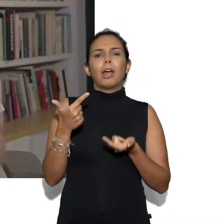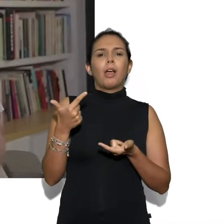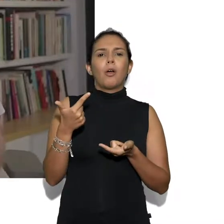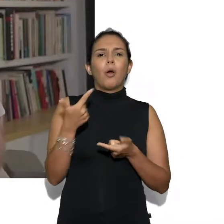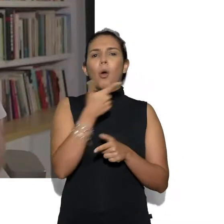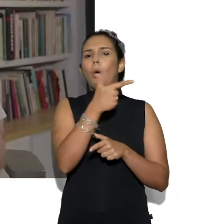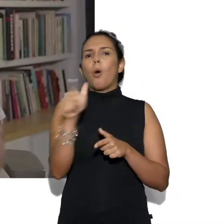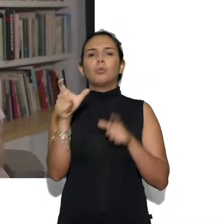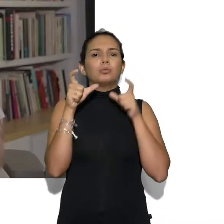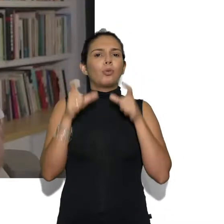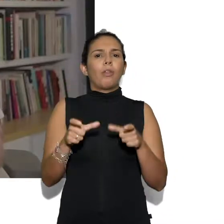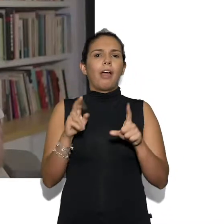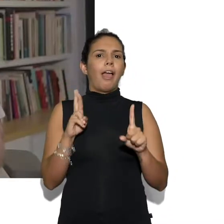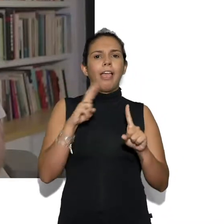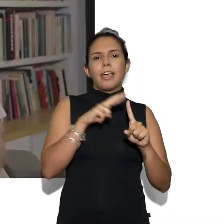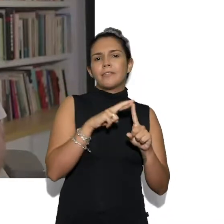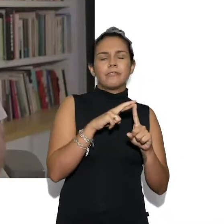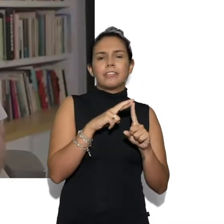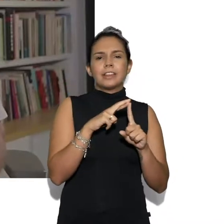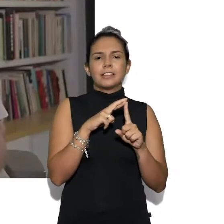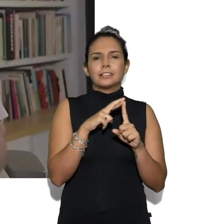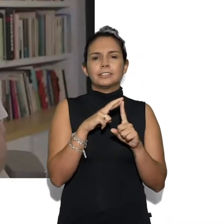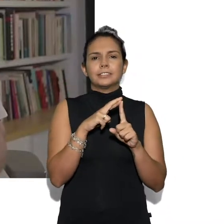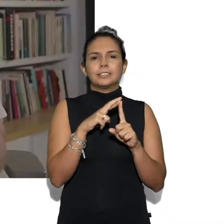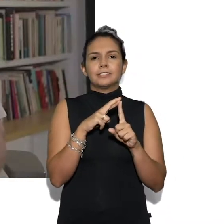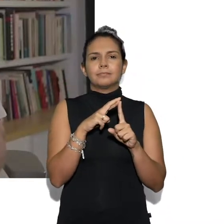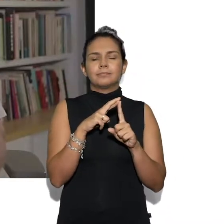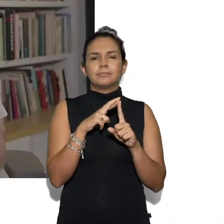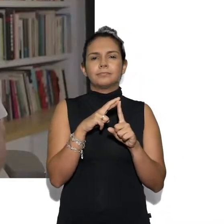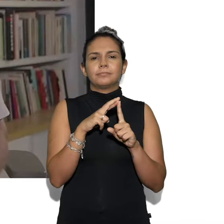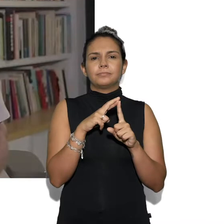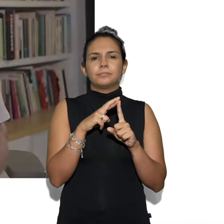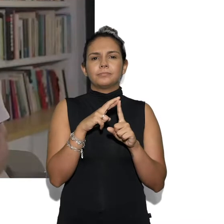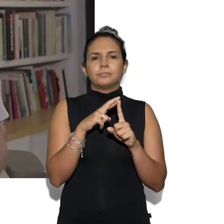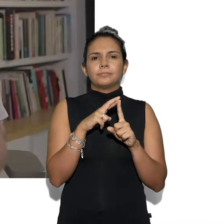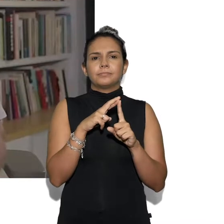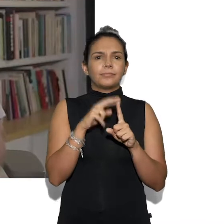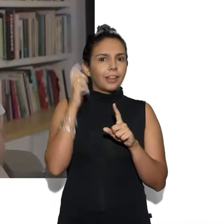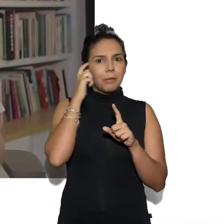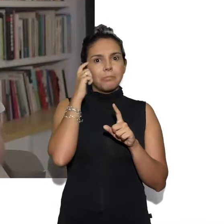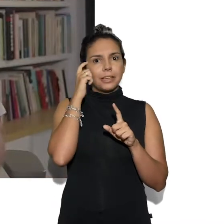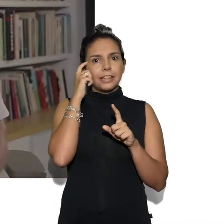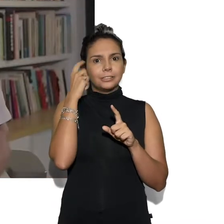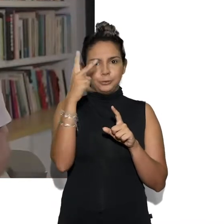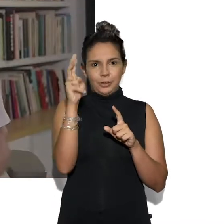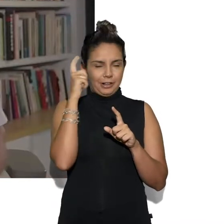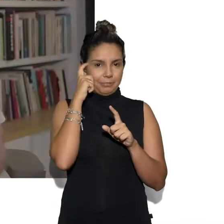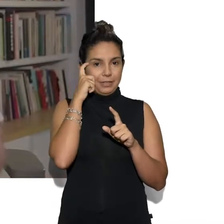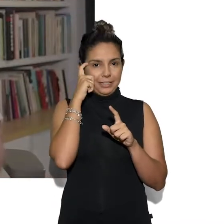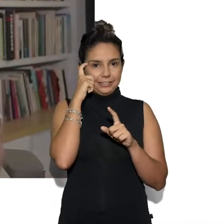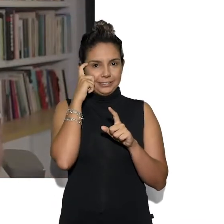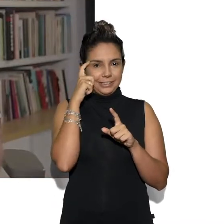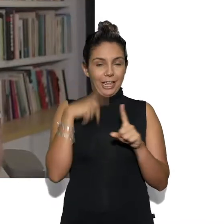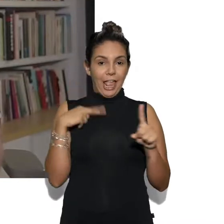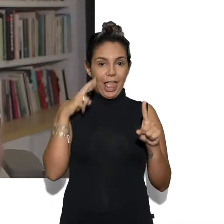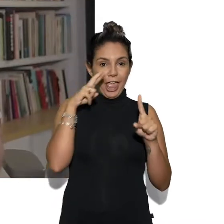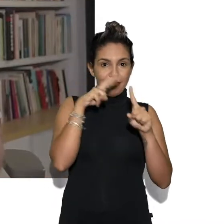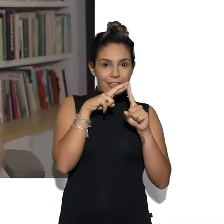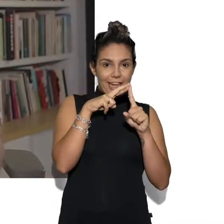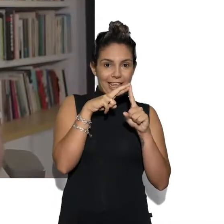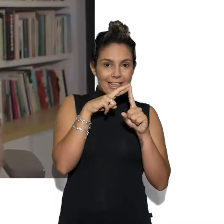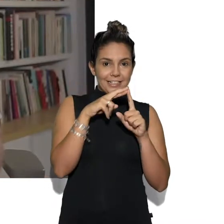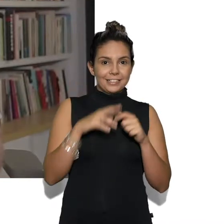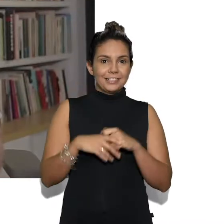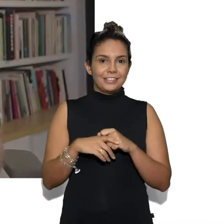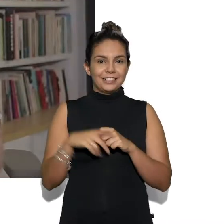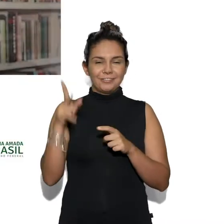outra plataforma de referência a não ser a cabeça, a sua cabeça. Não